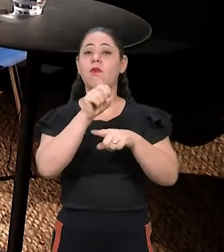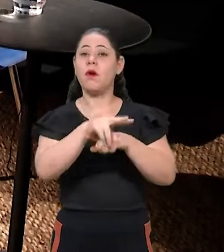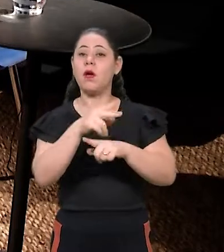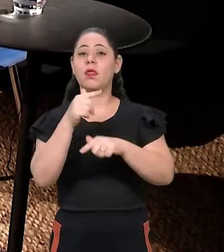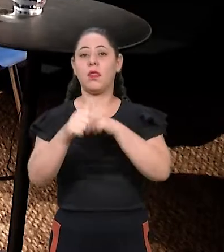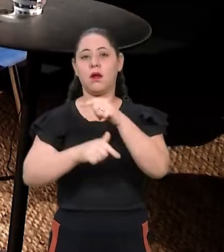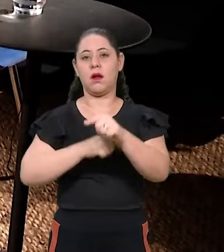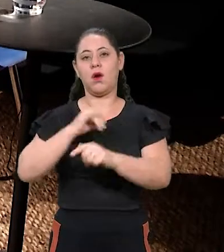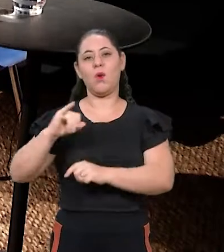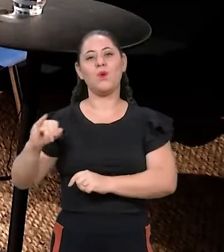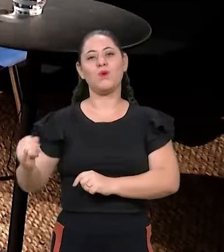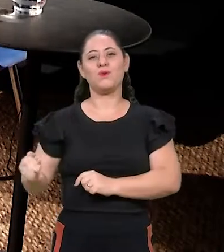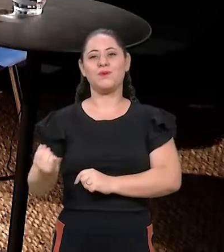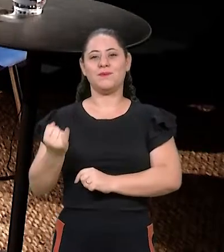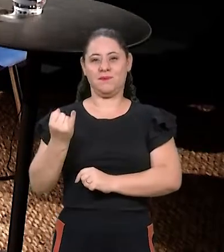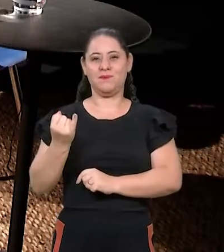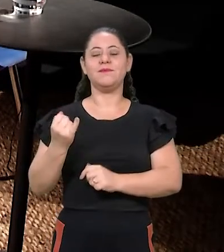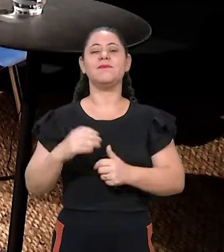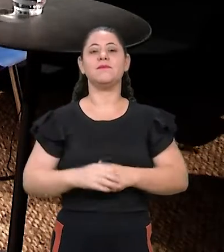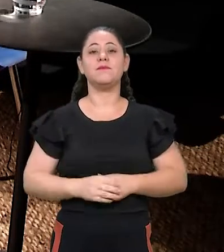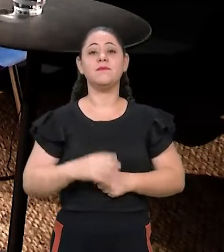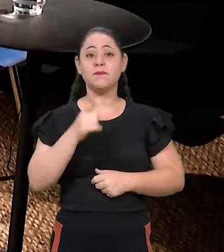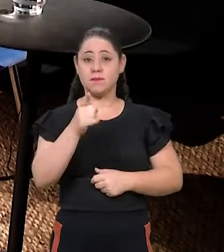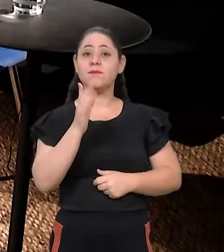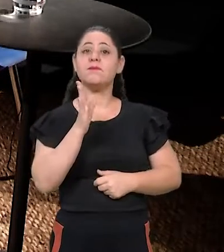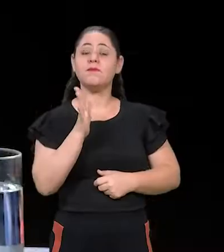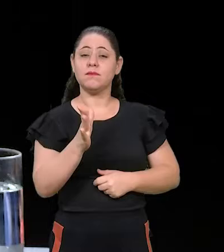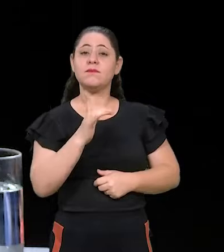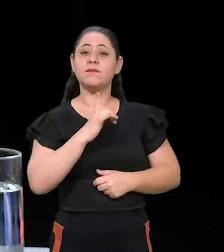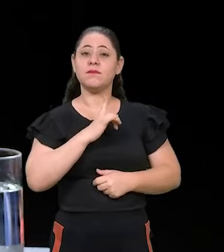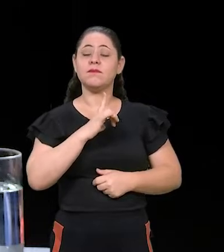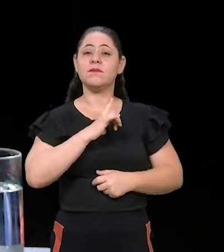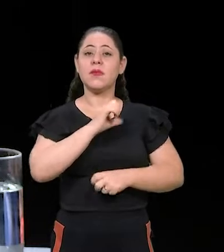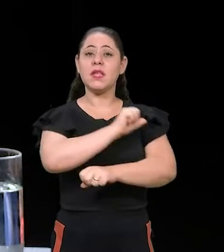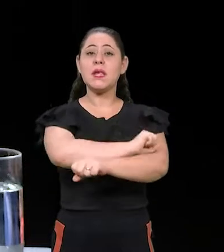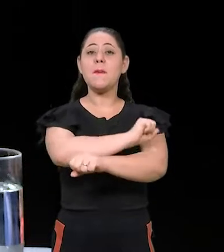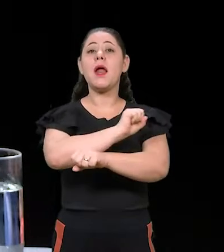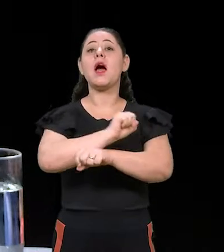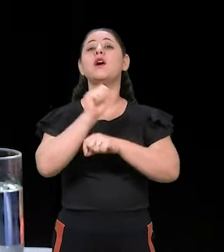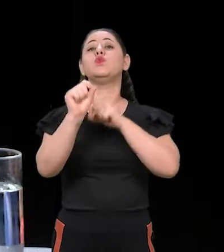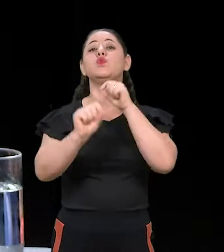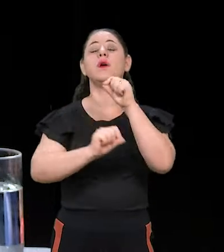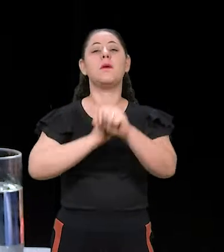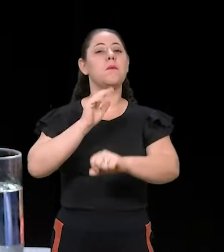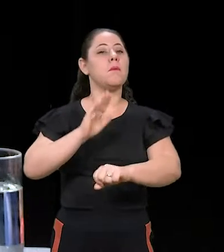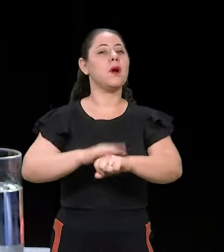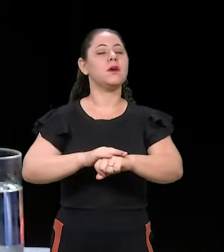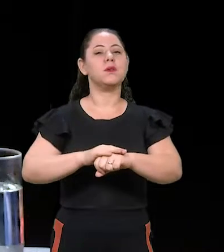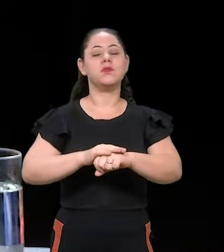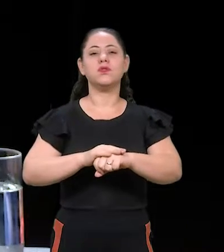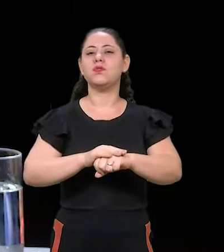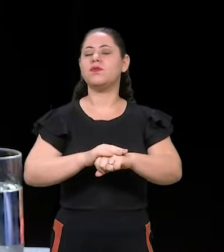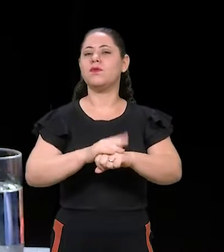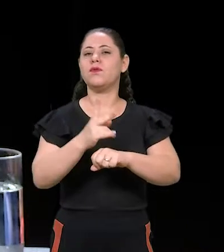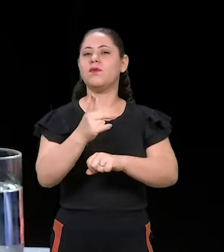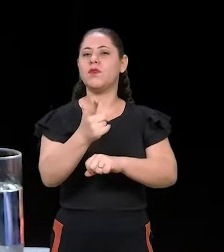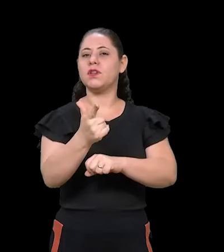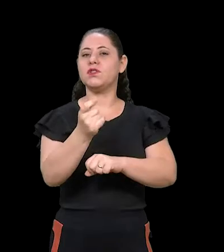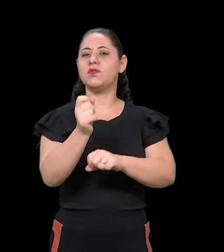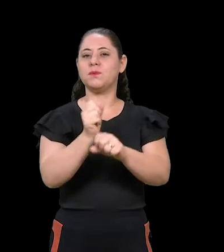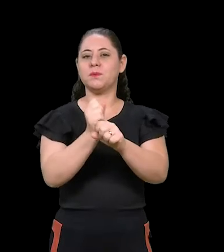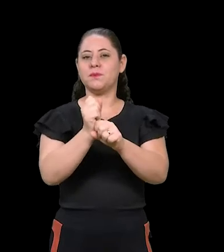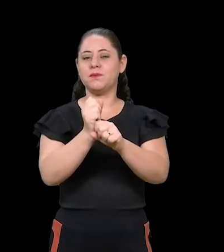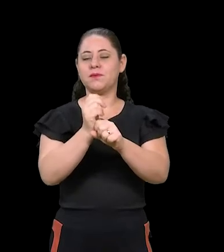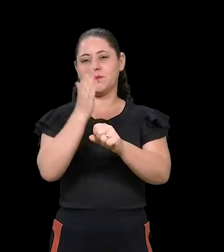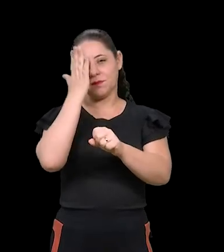Economia, geração de emprego, oportunidades. E você já está à frente do Sebrae há mais de 20 anos, cerca de 20 anos. E